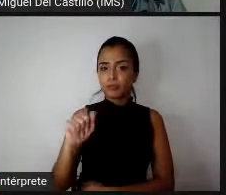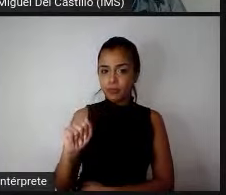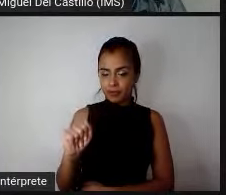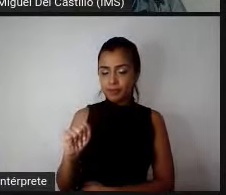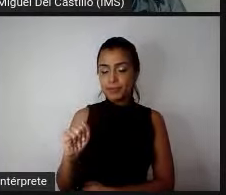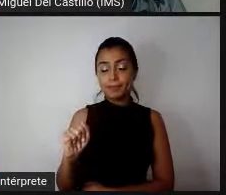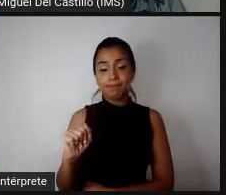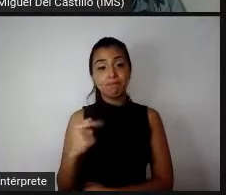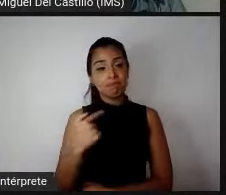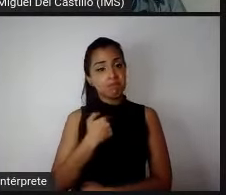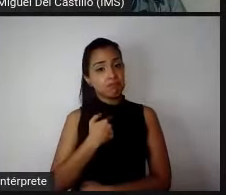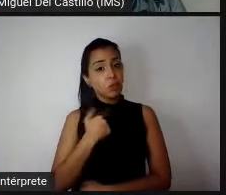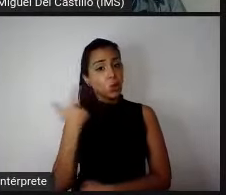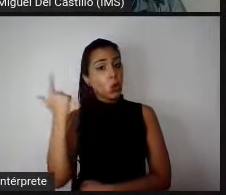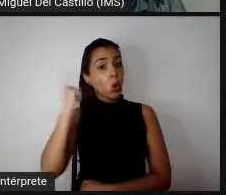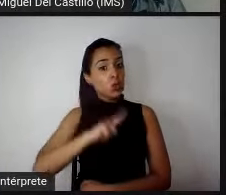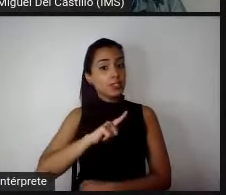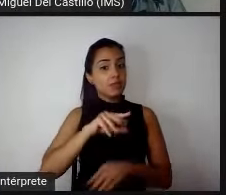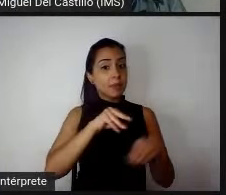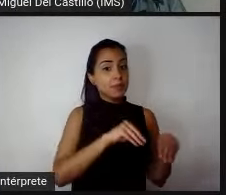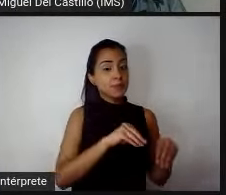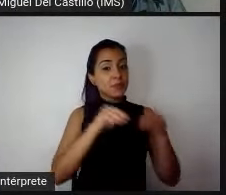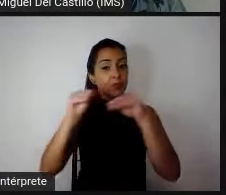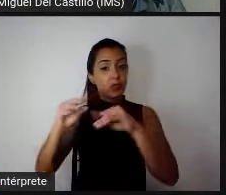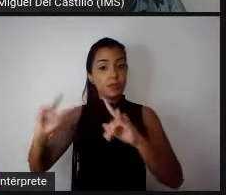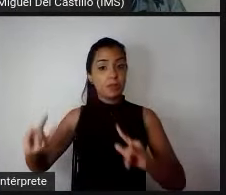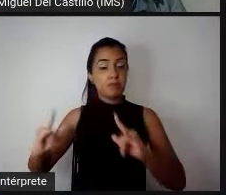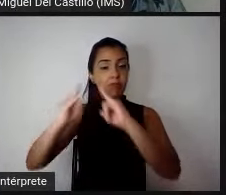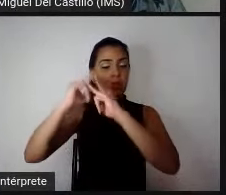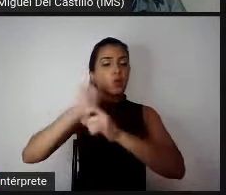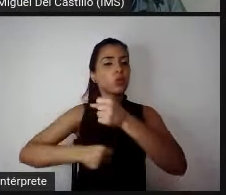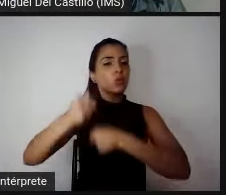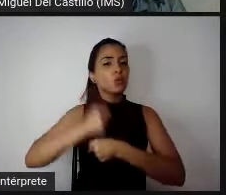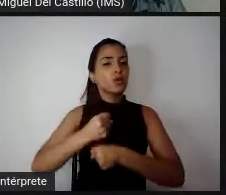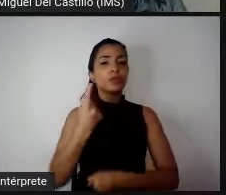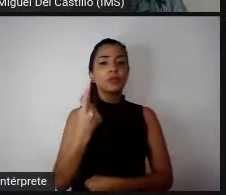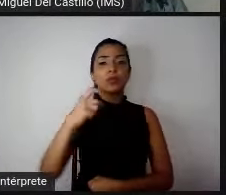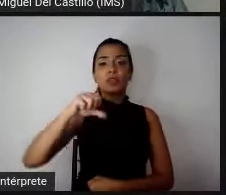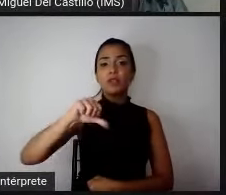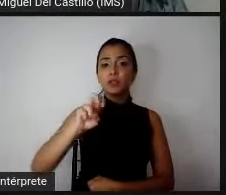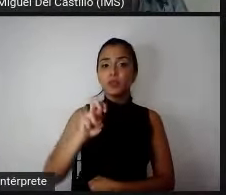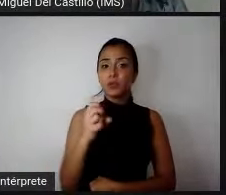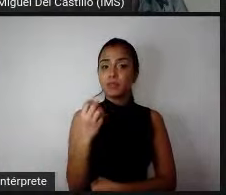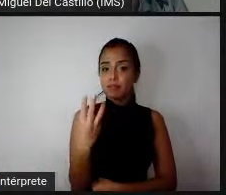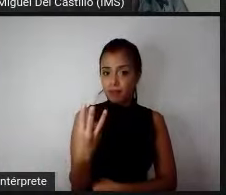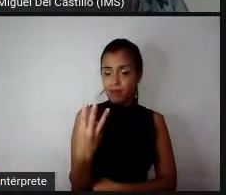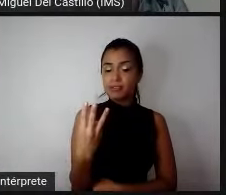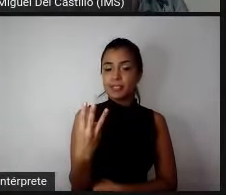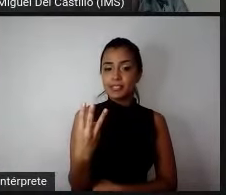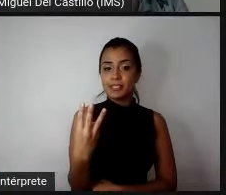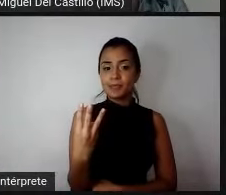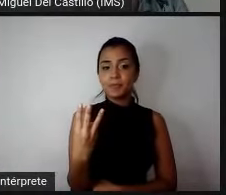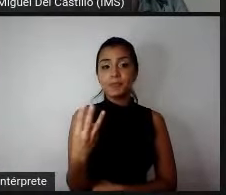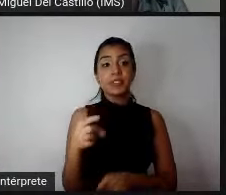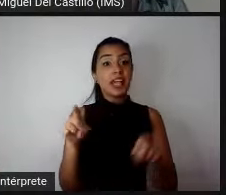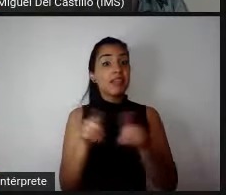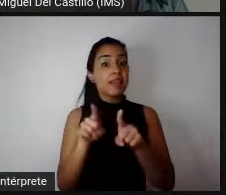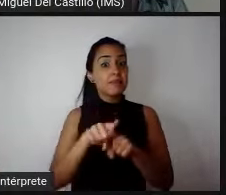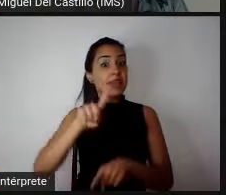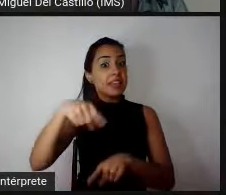para Paris, isso que foi em 1953, e ir para Nova York